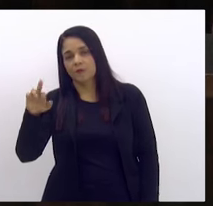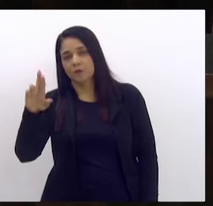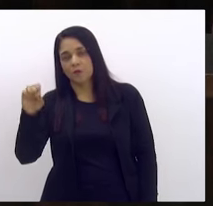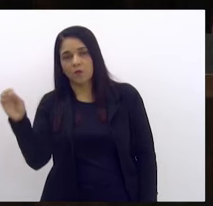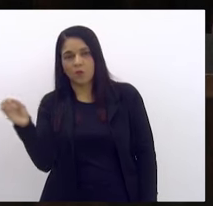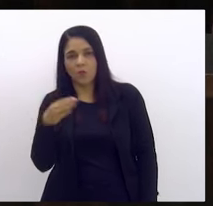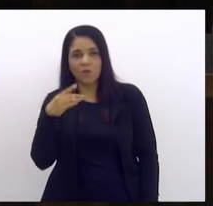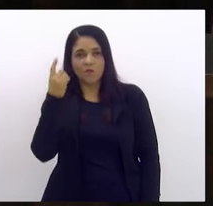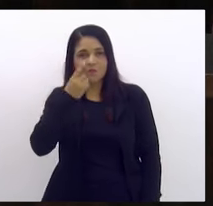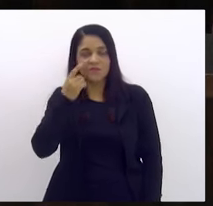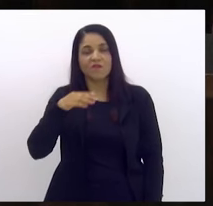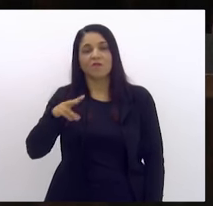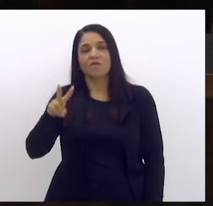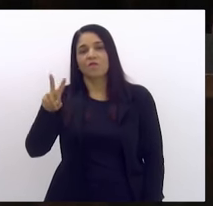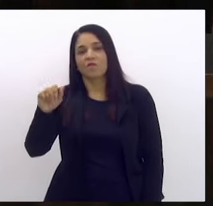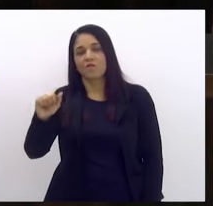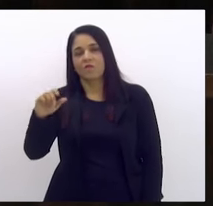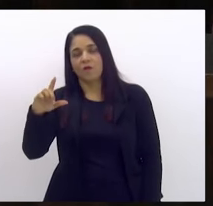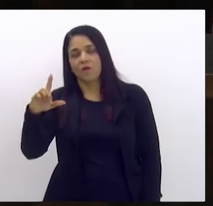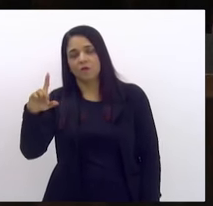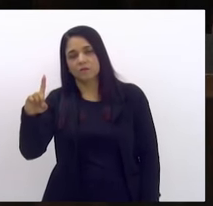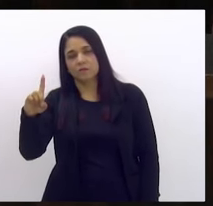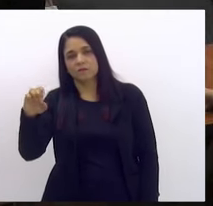Valdecida Saúde.